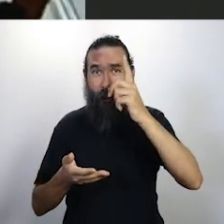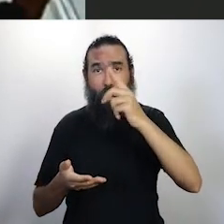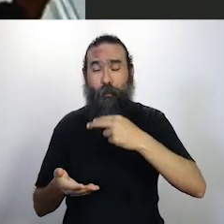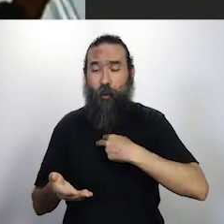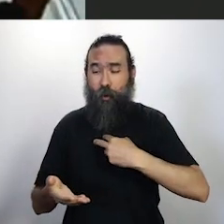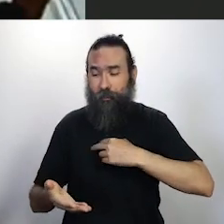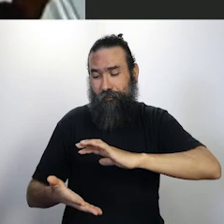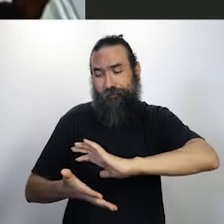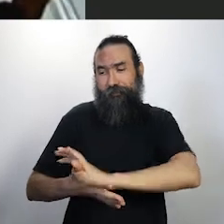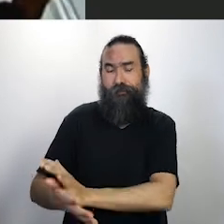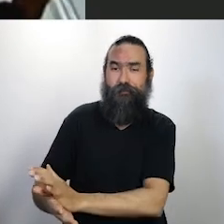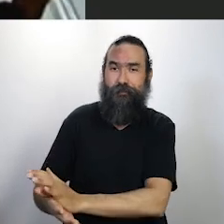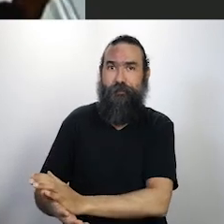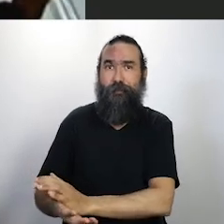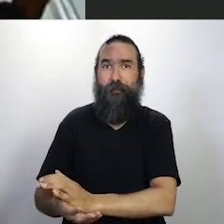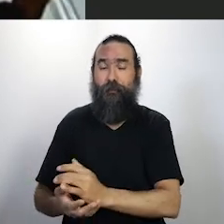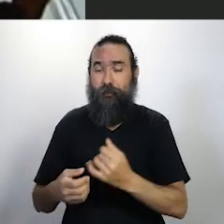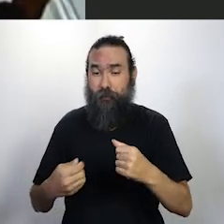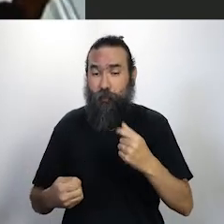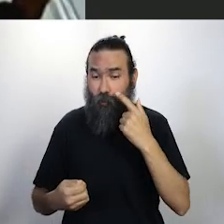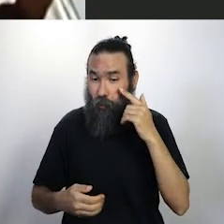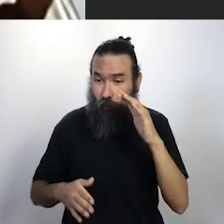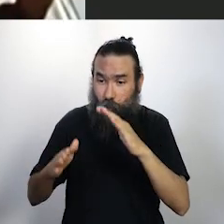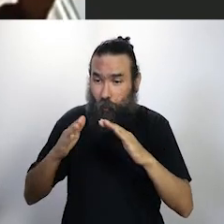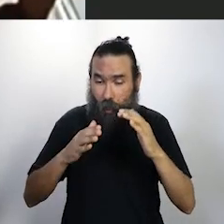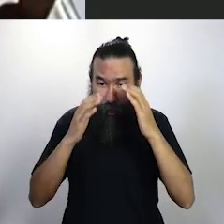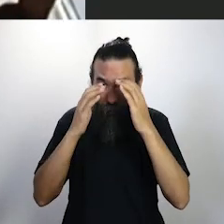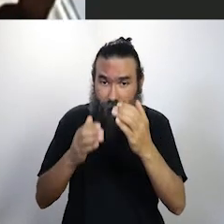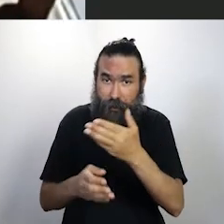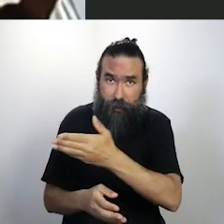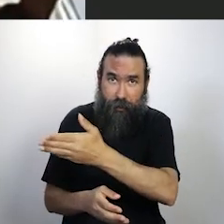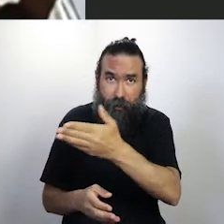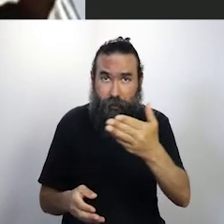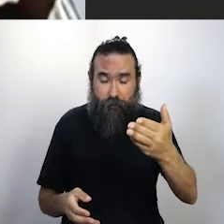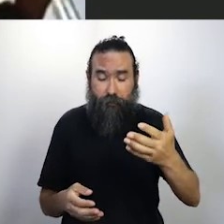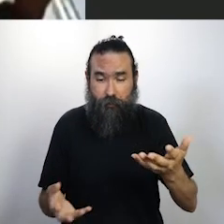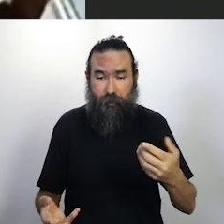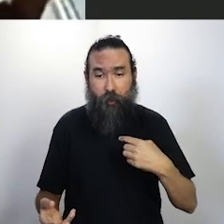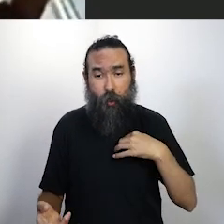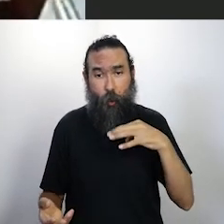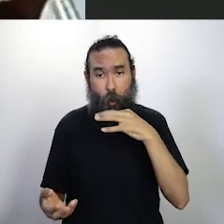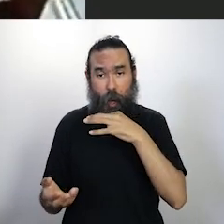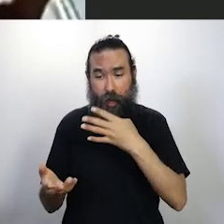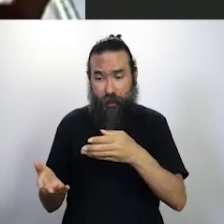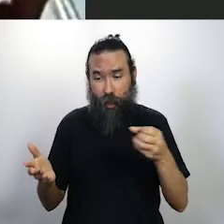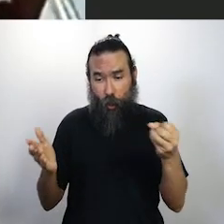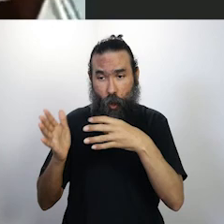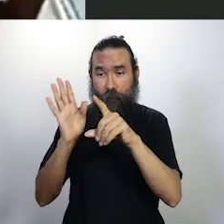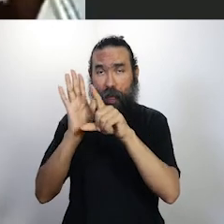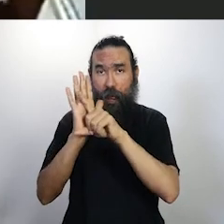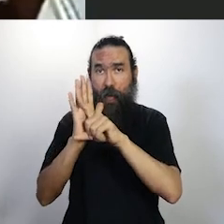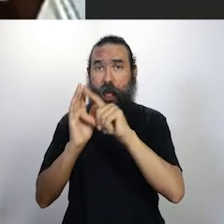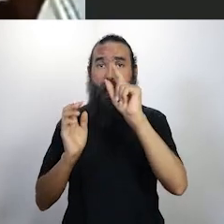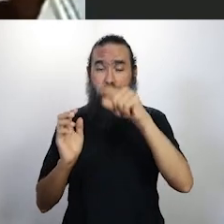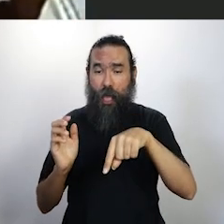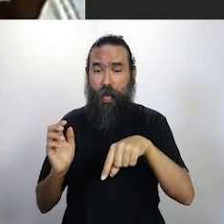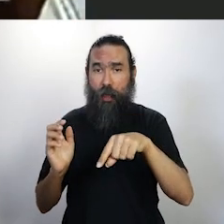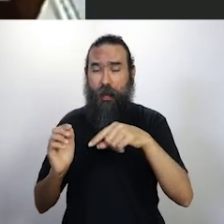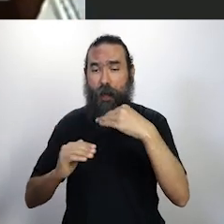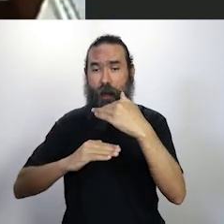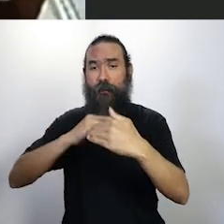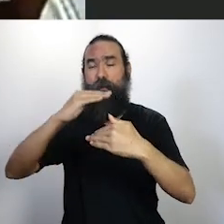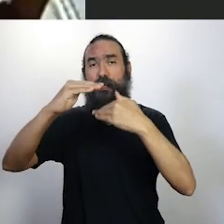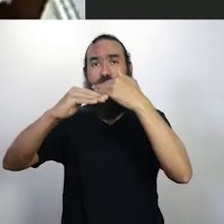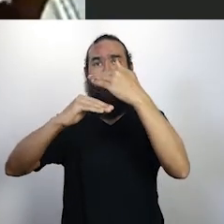né então eu acho que é um avanço e nesse momento é quase uma miragem nesse momento que o país atravessa né